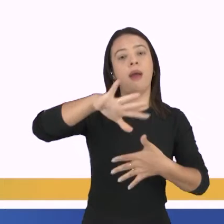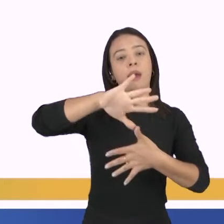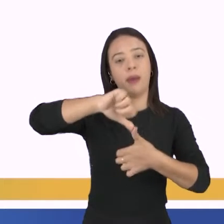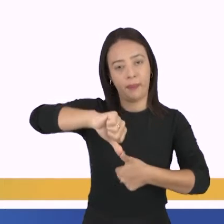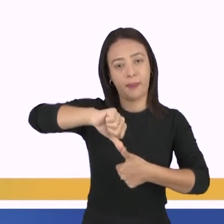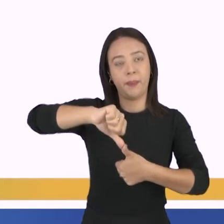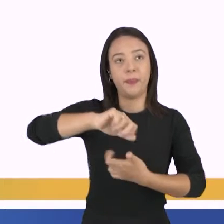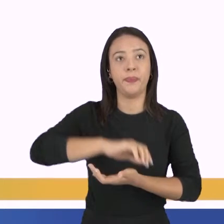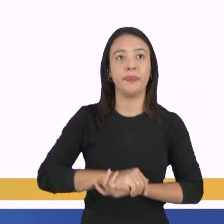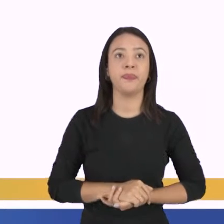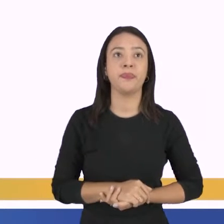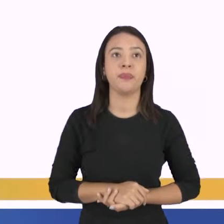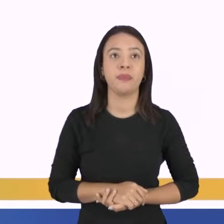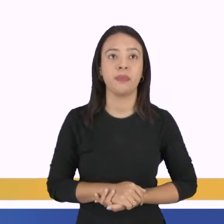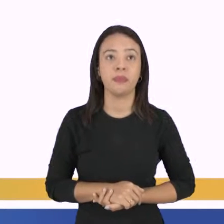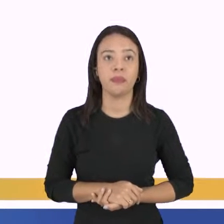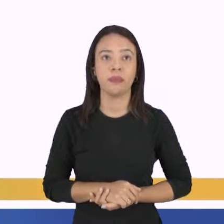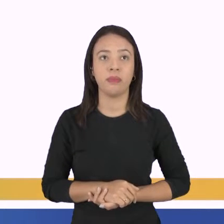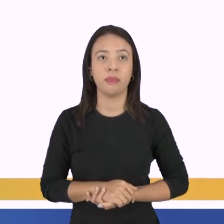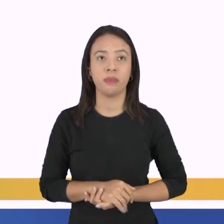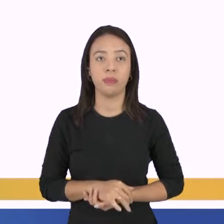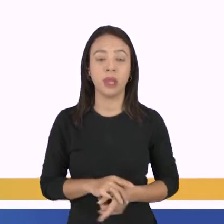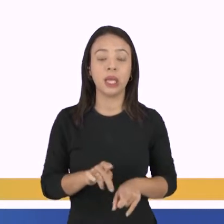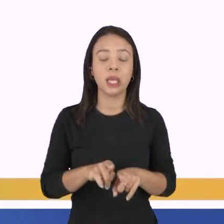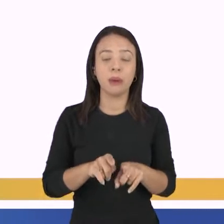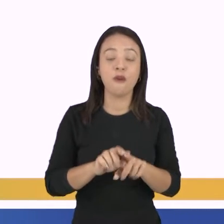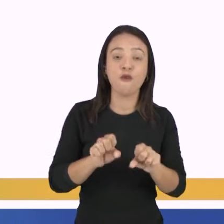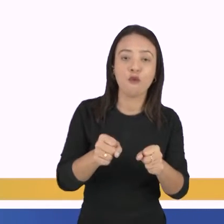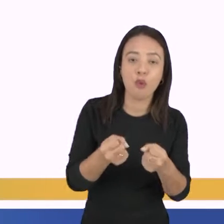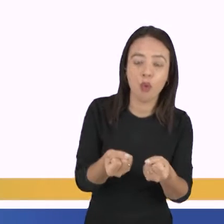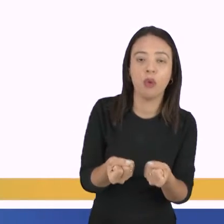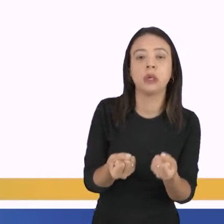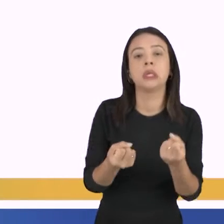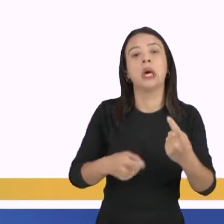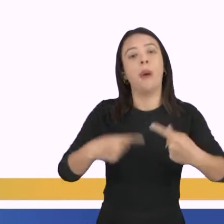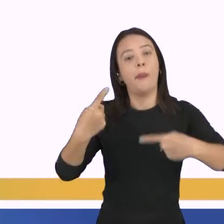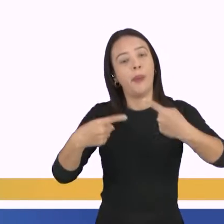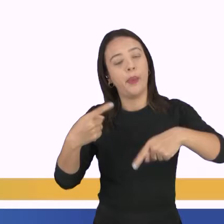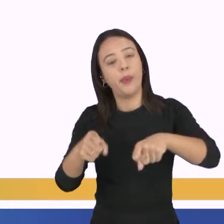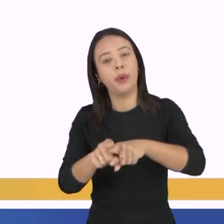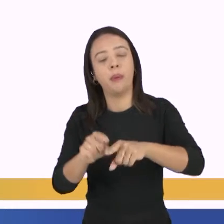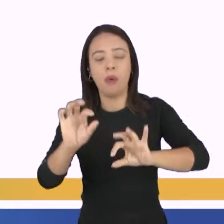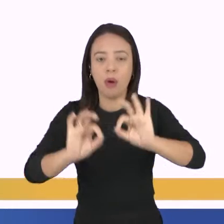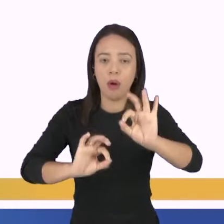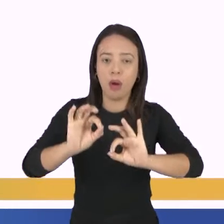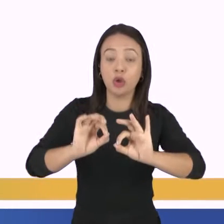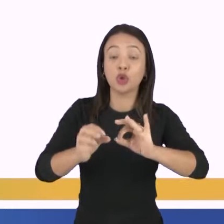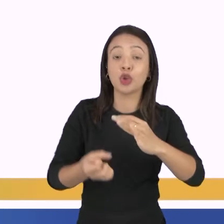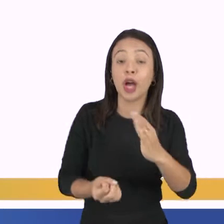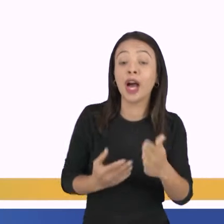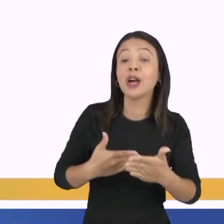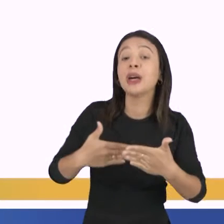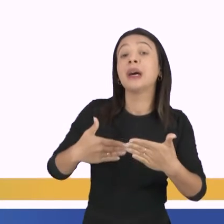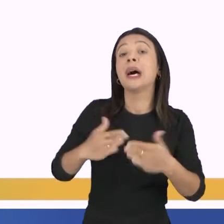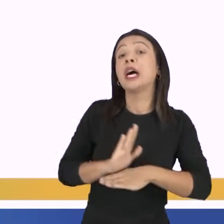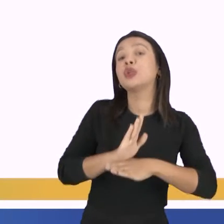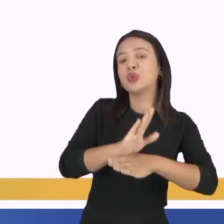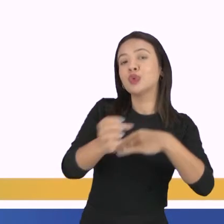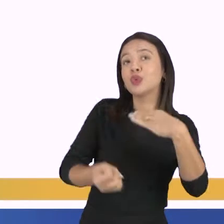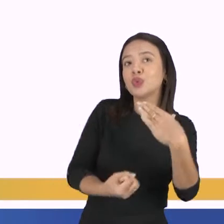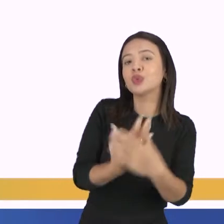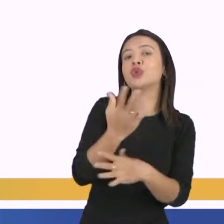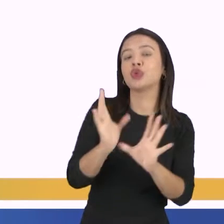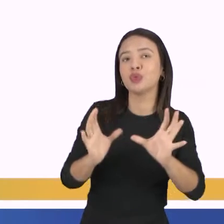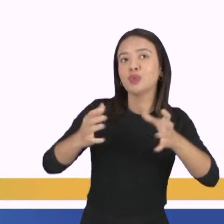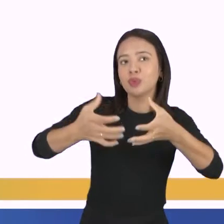certo? Sua organização e força política geraram a divisão do continente, sendo os tupis guaranis